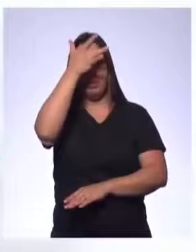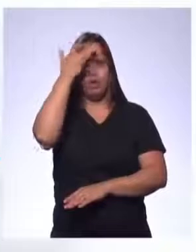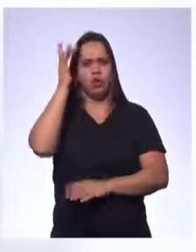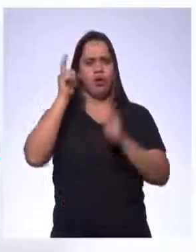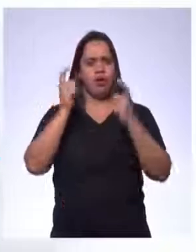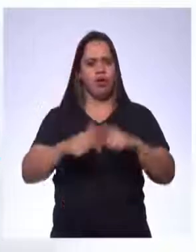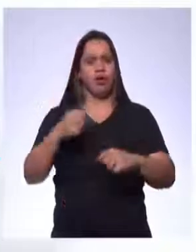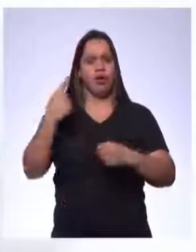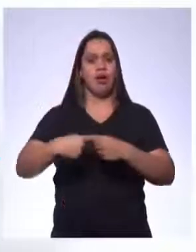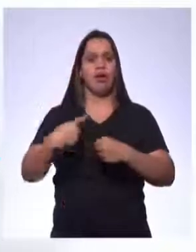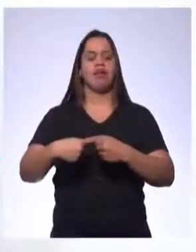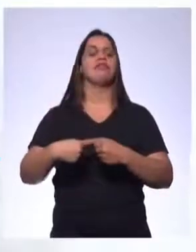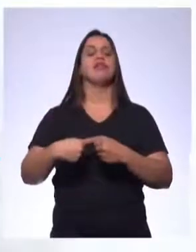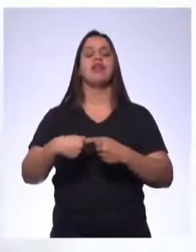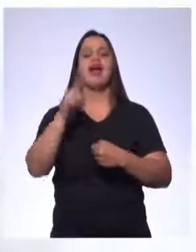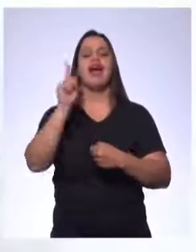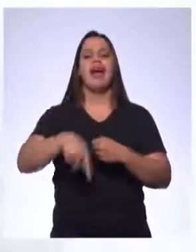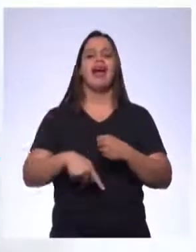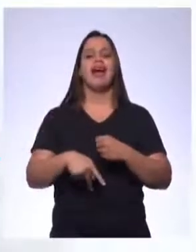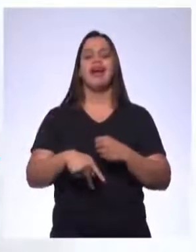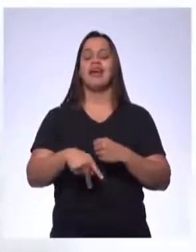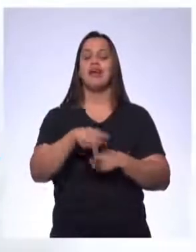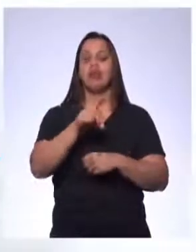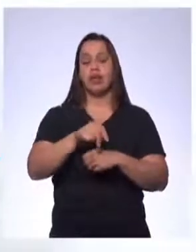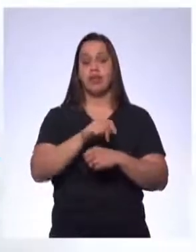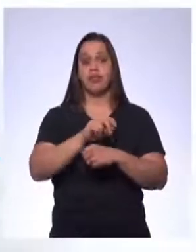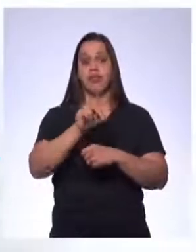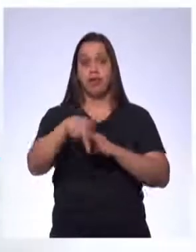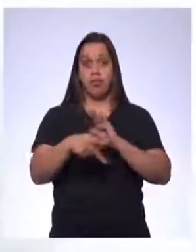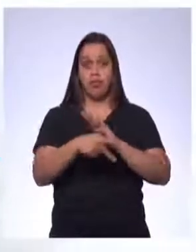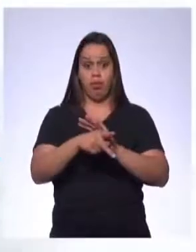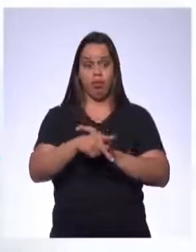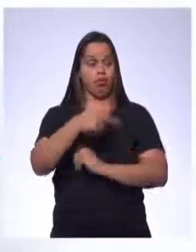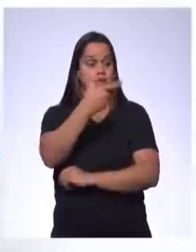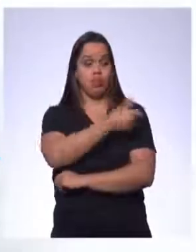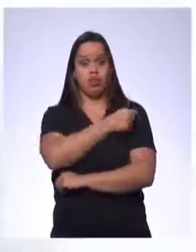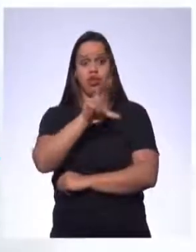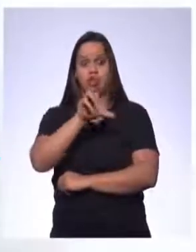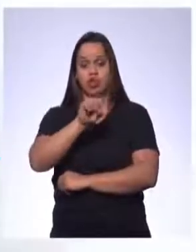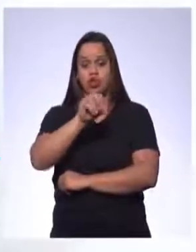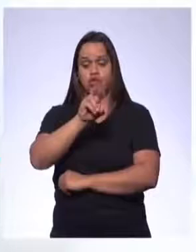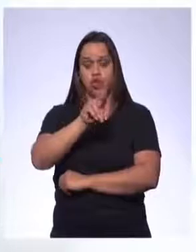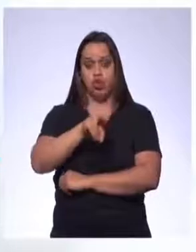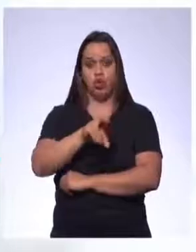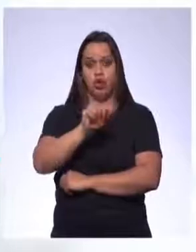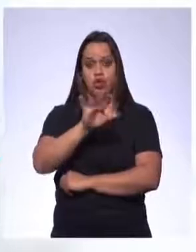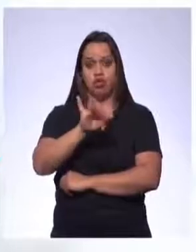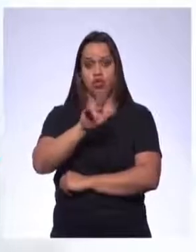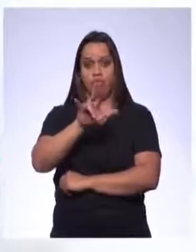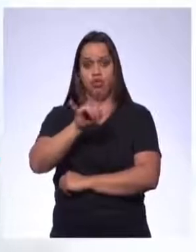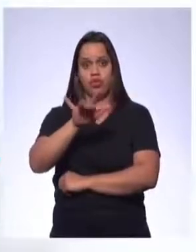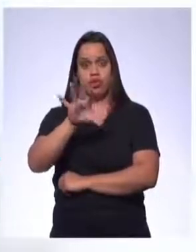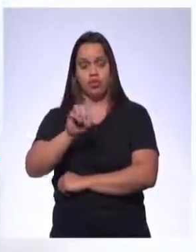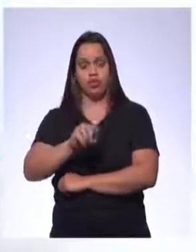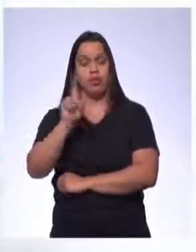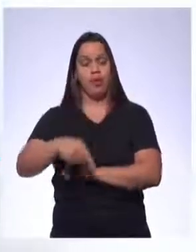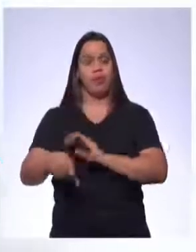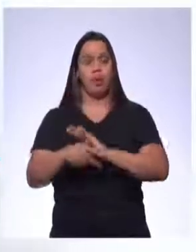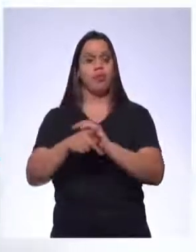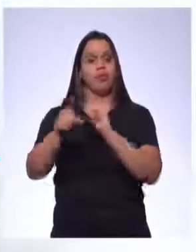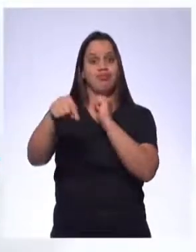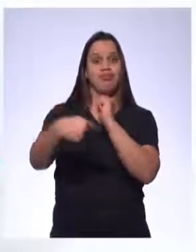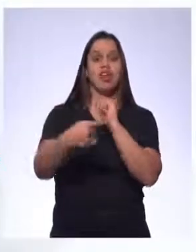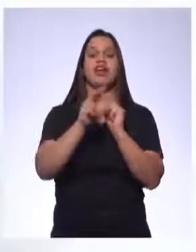aí, o soro antiofídico, tá? Que é o soro contra a mordida de cobra. Os caras colocam o veneno no cavalo,